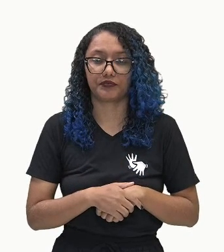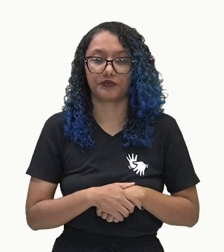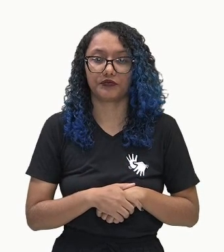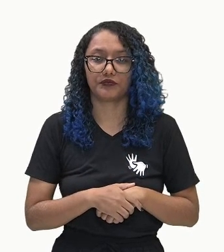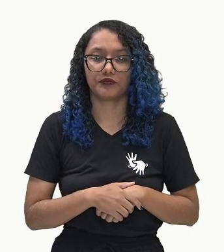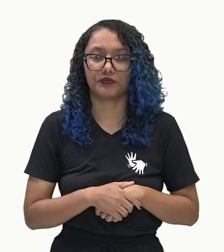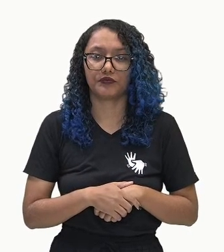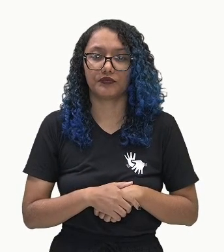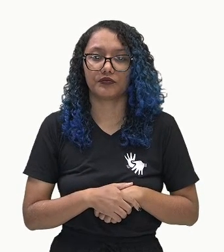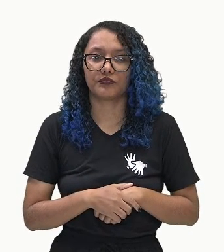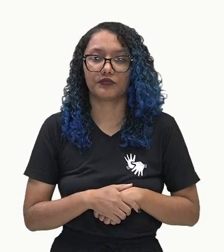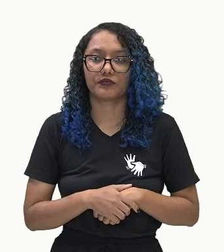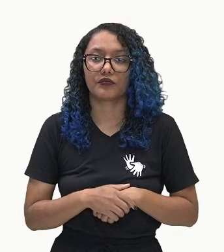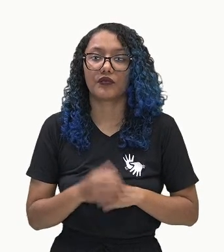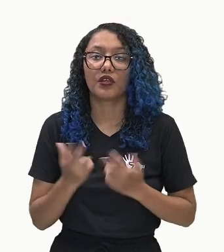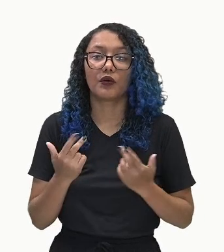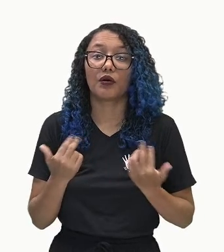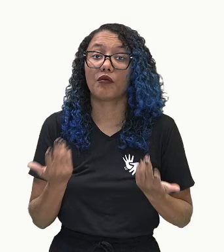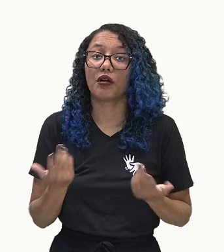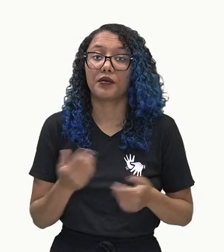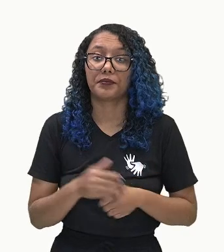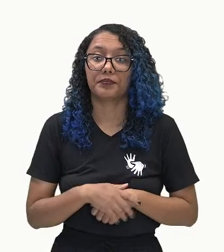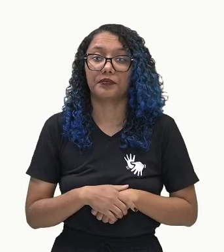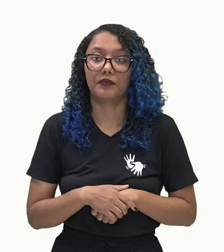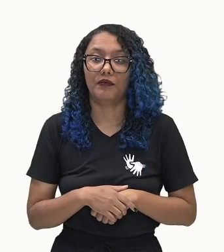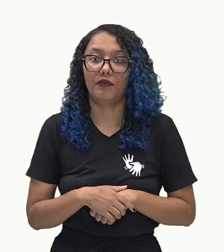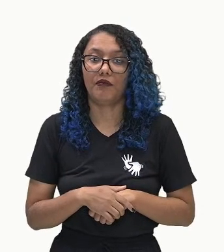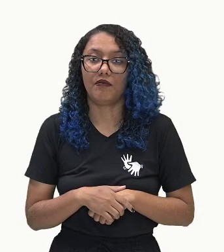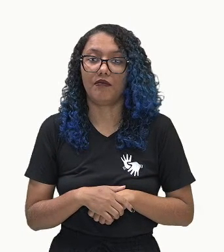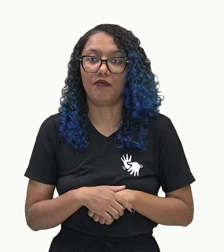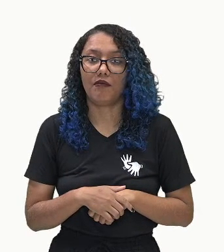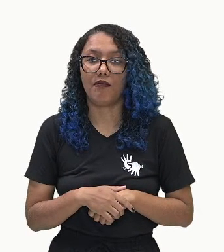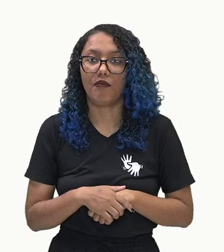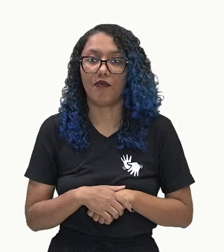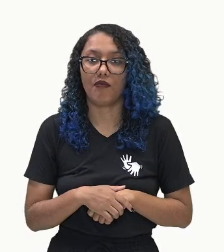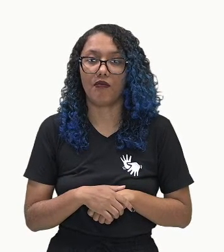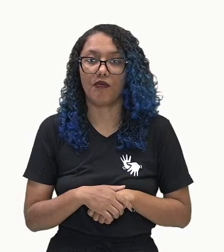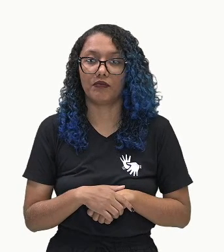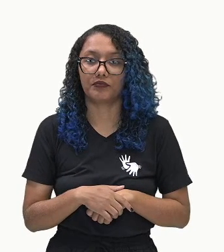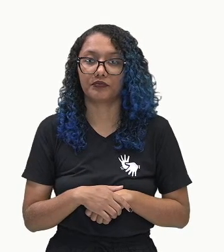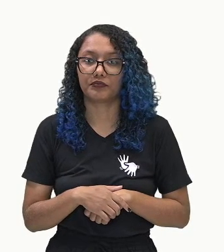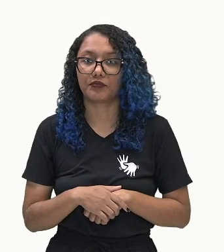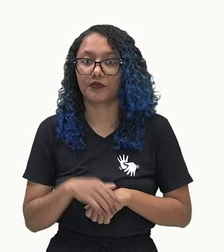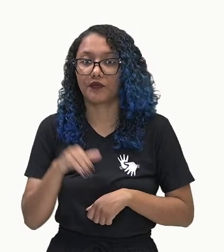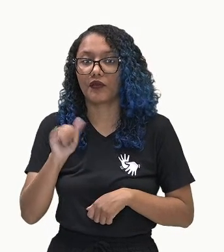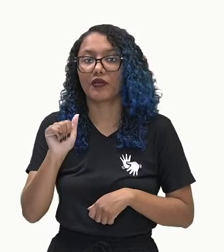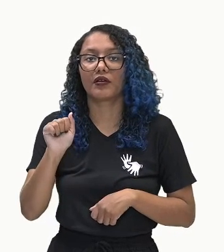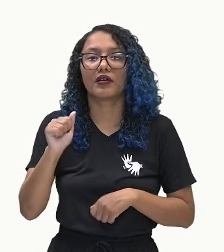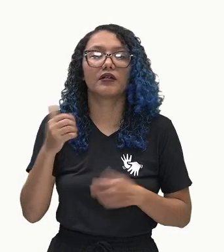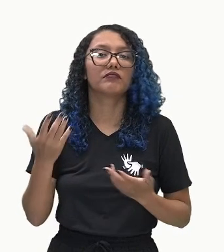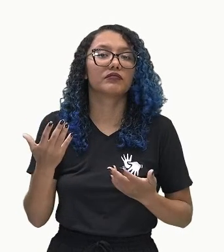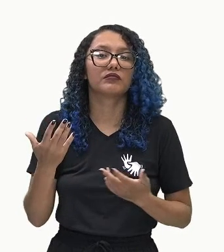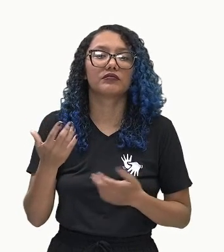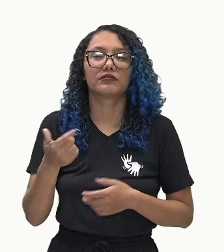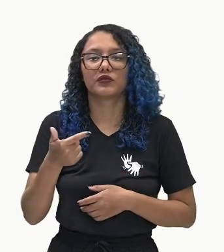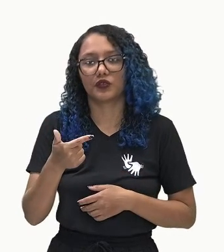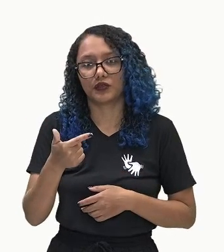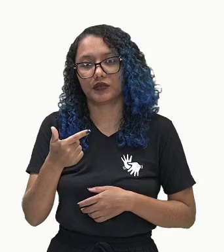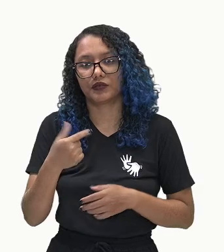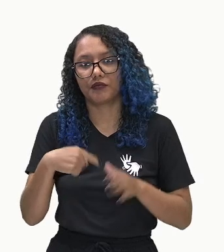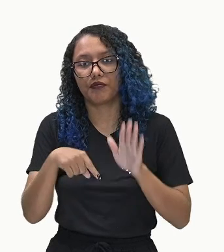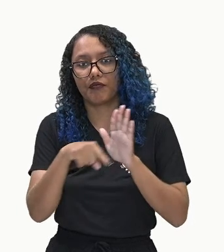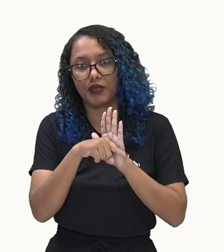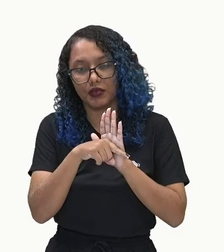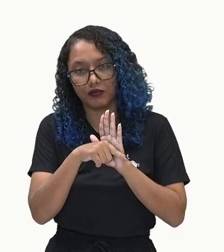que aqui vai ser igual a quem? Vamos verificar. O y de A vale 2, menos o